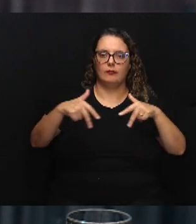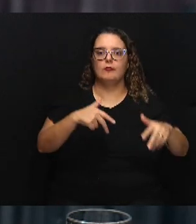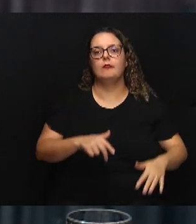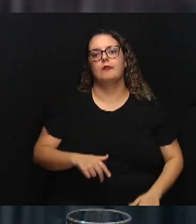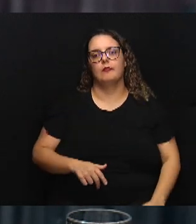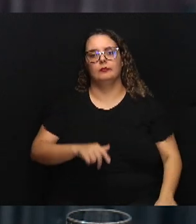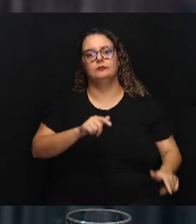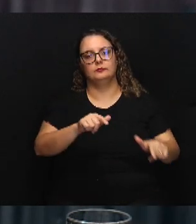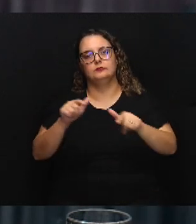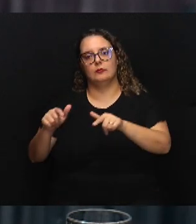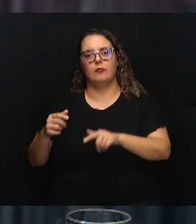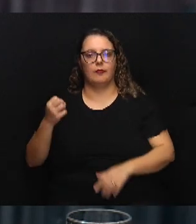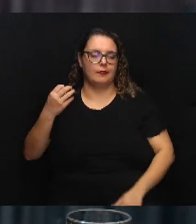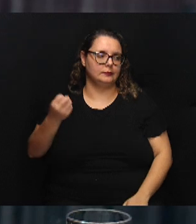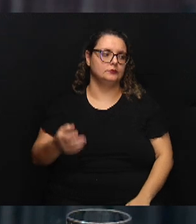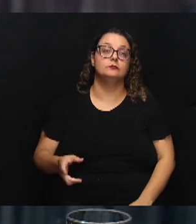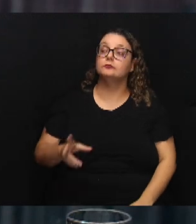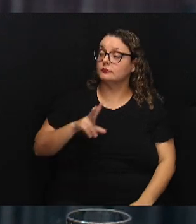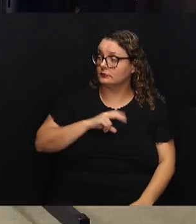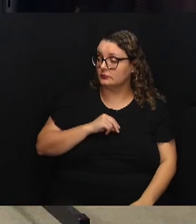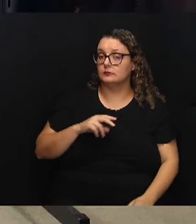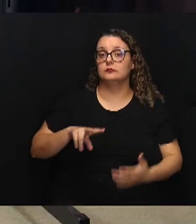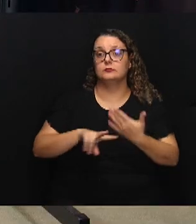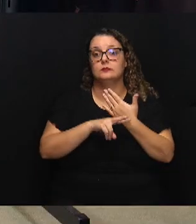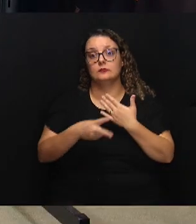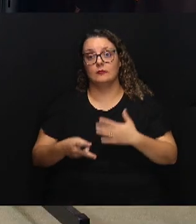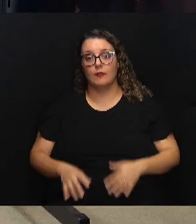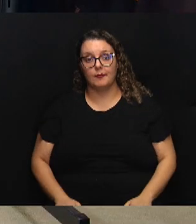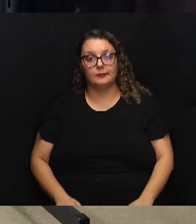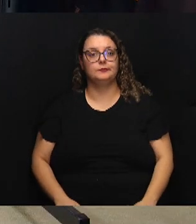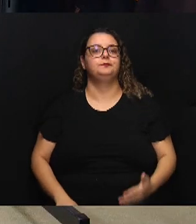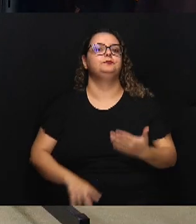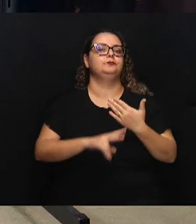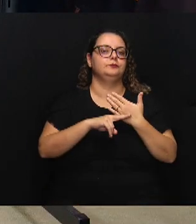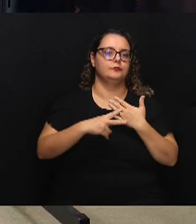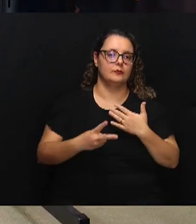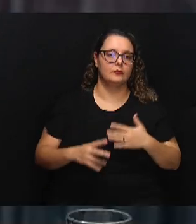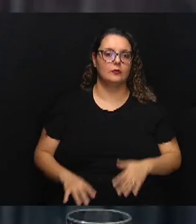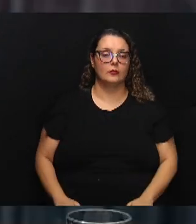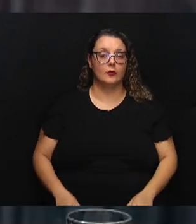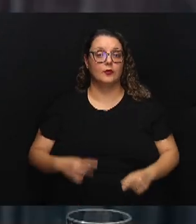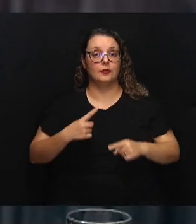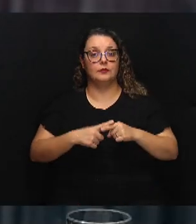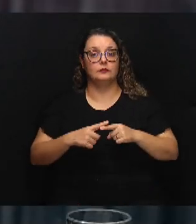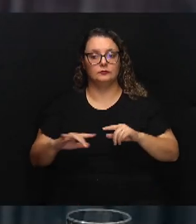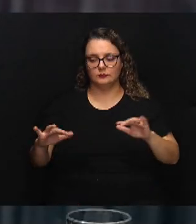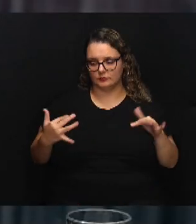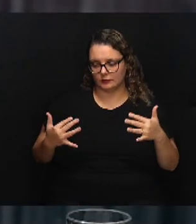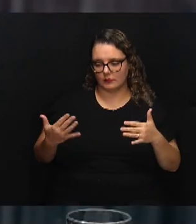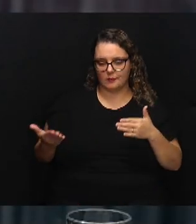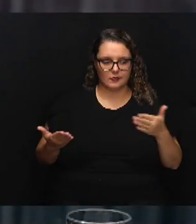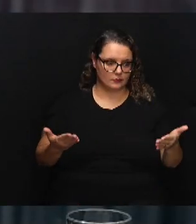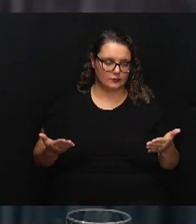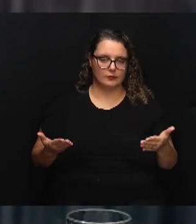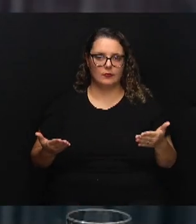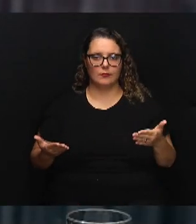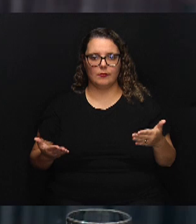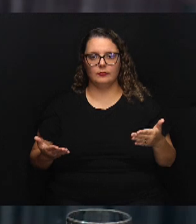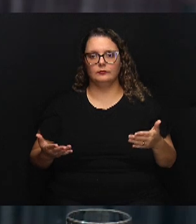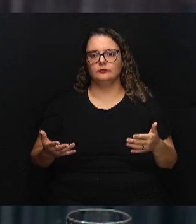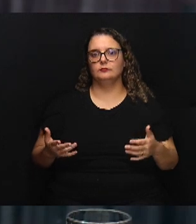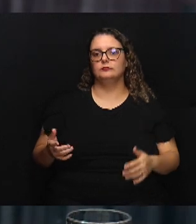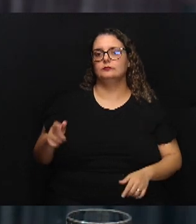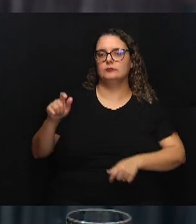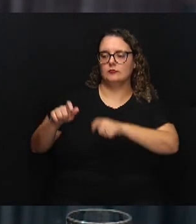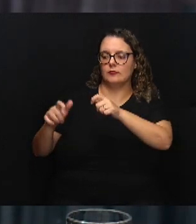destinos de escolha dos viajantes. Olha só, né? Como influencia mesmo. Influencia demais, porque a exposição de ambas as partes que eu falei, tanto